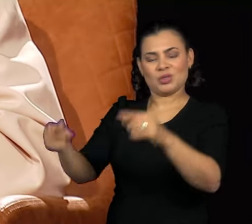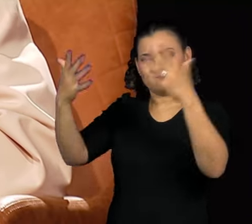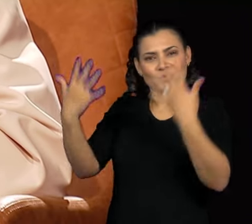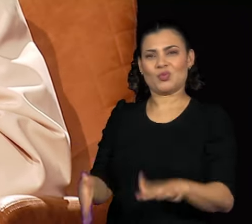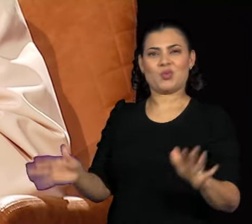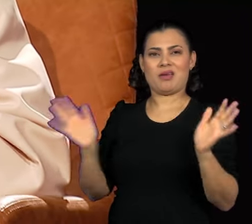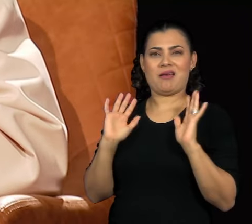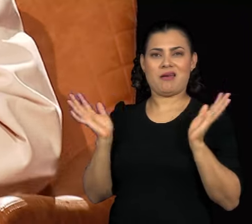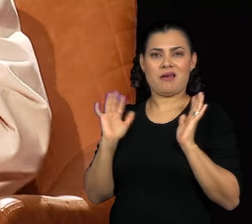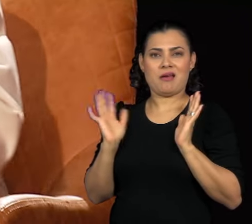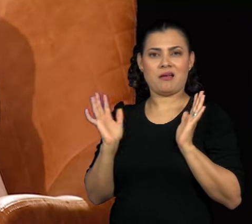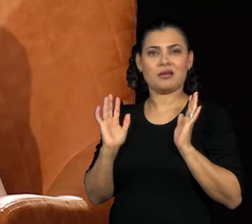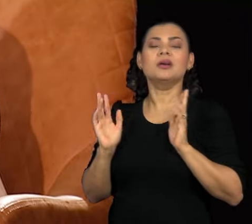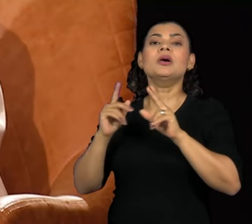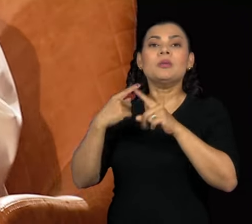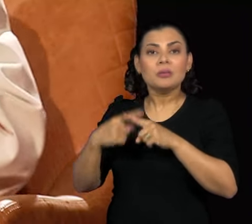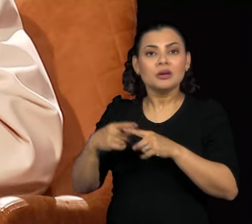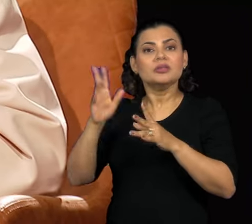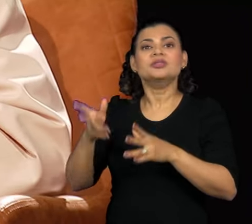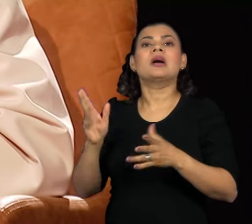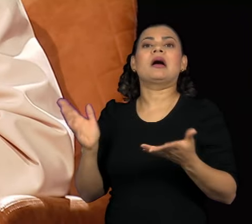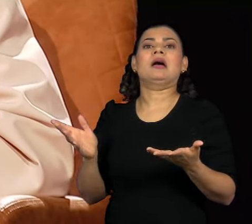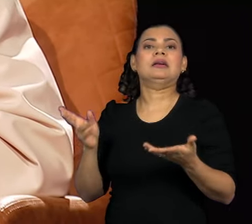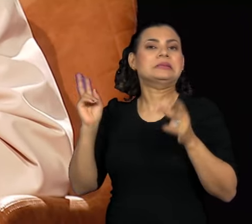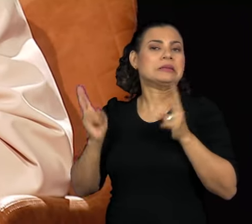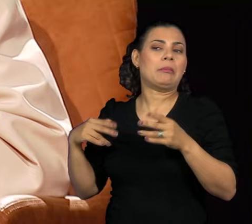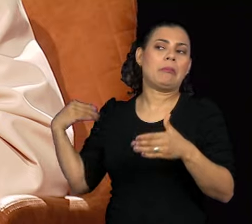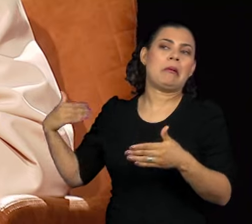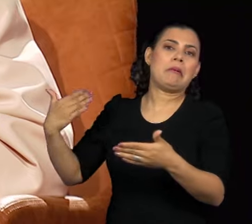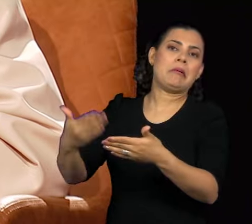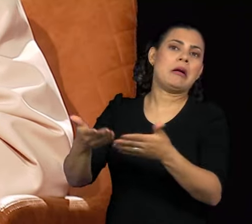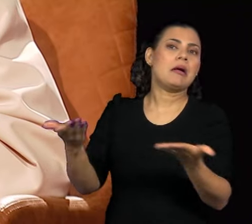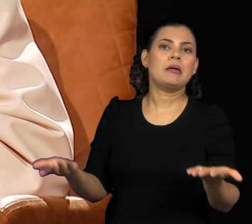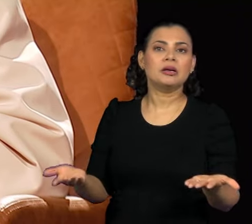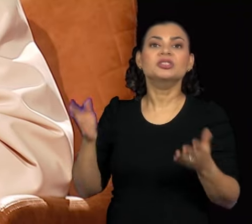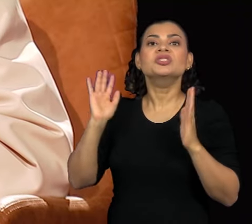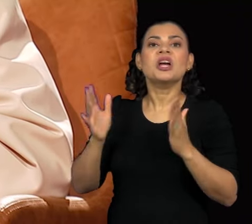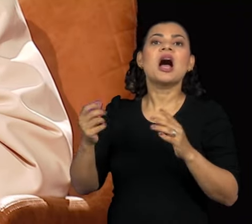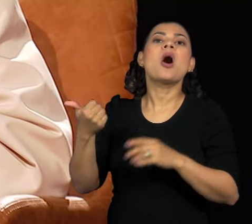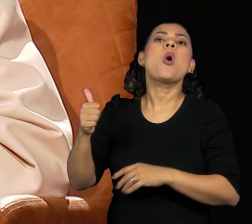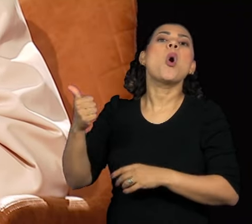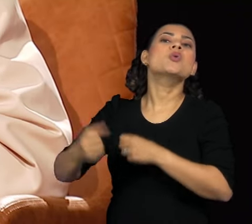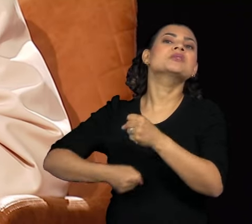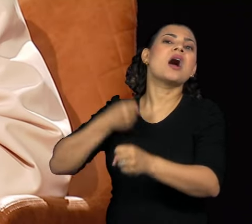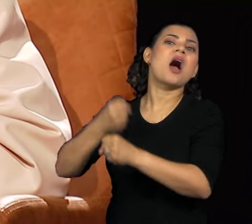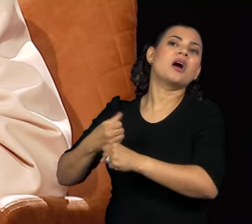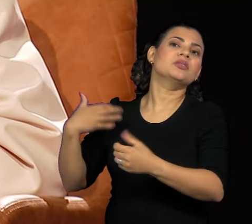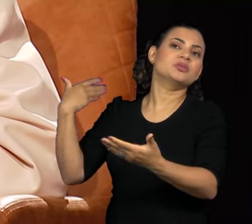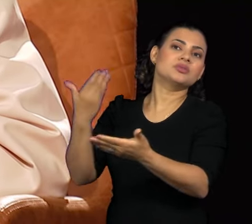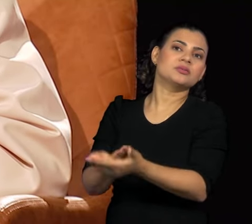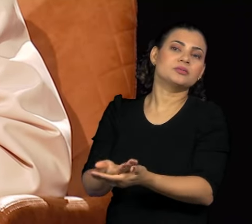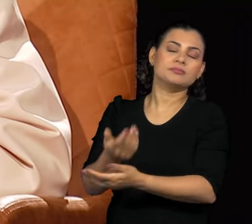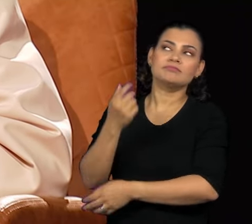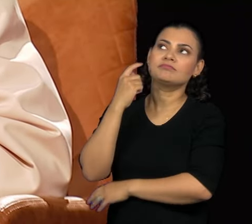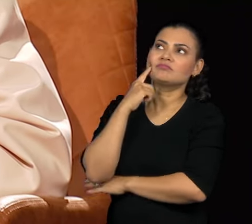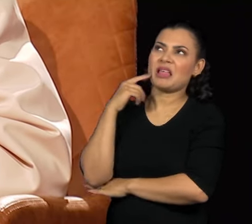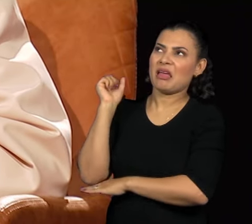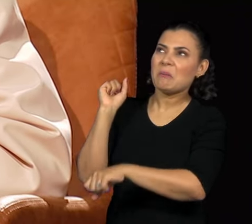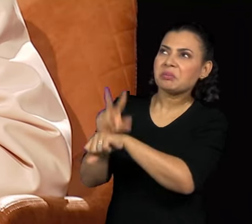me coloco, tudo eu dou depoimento, enfim. Para quê? Eu já faço isso com a música. Para que eu preciso entrar para a